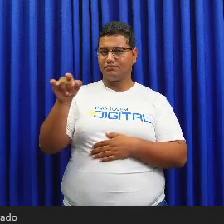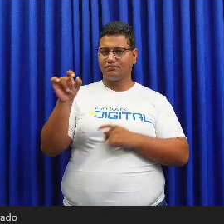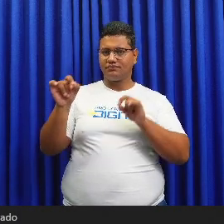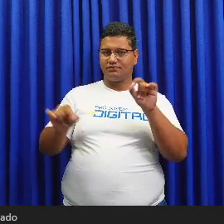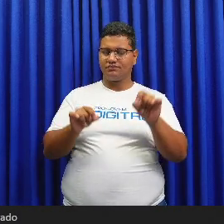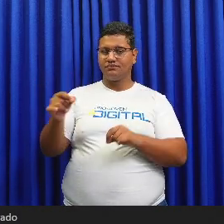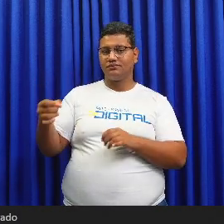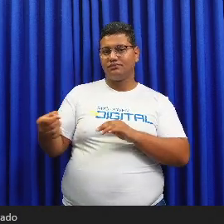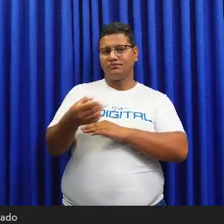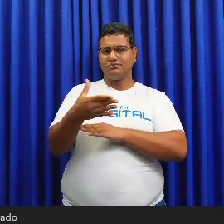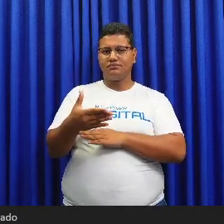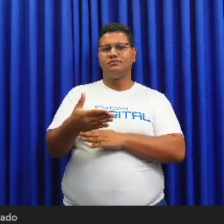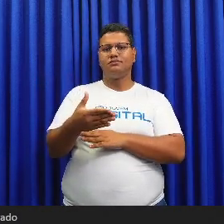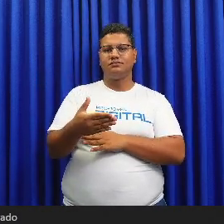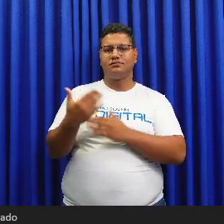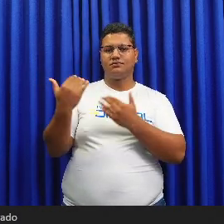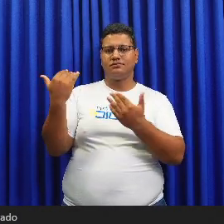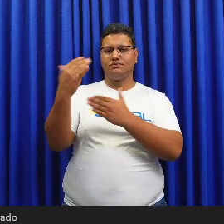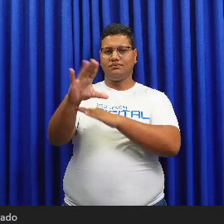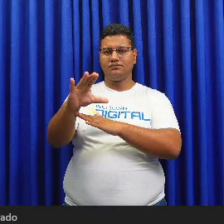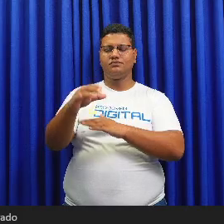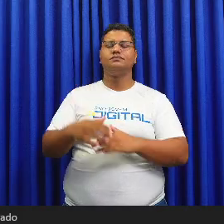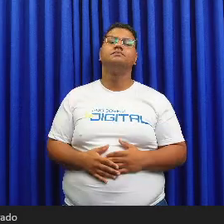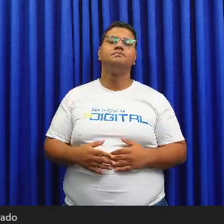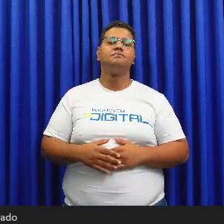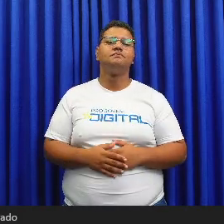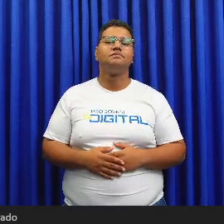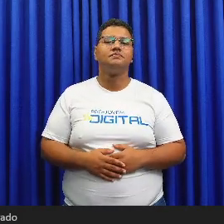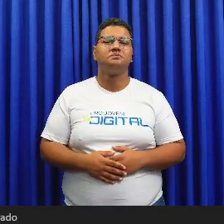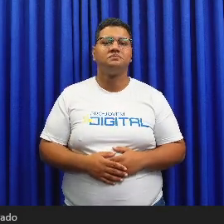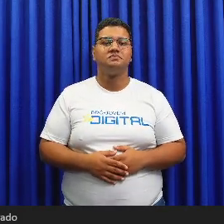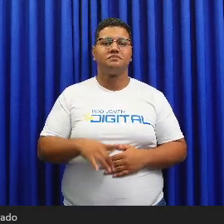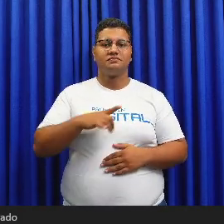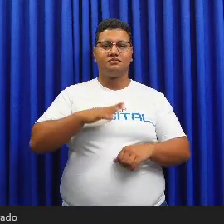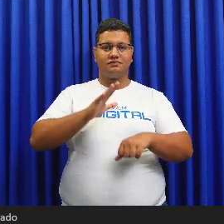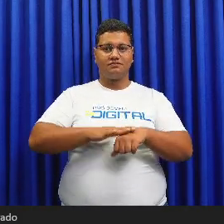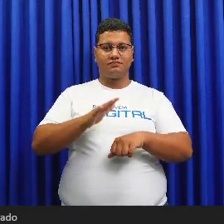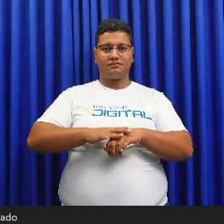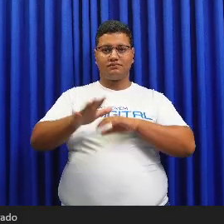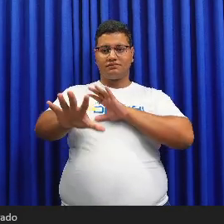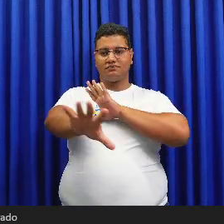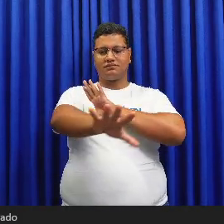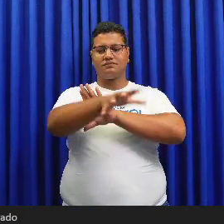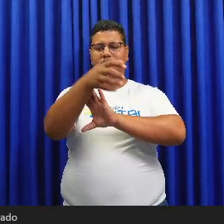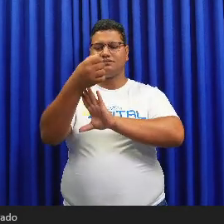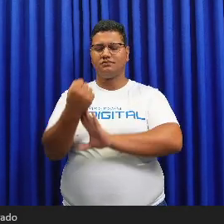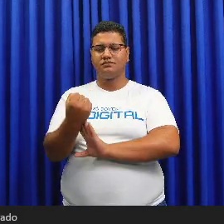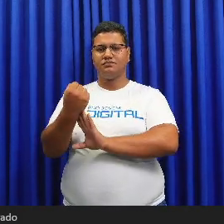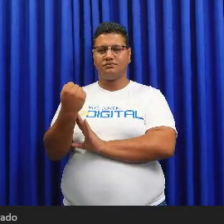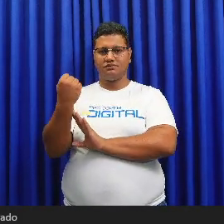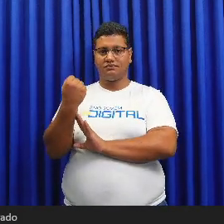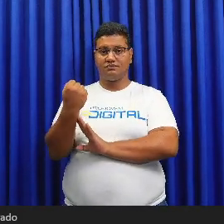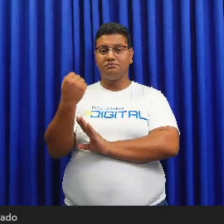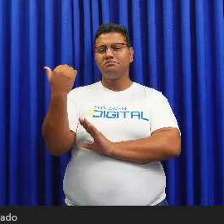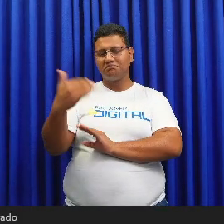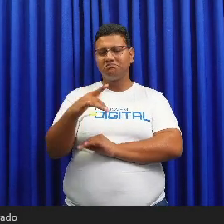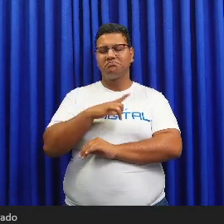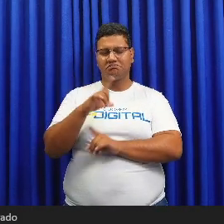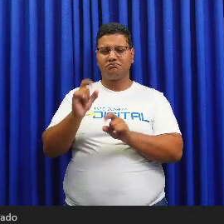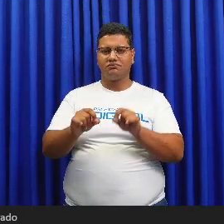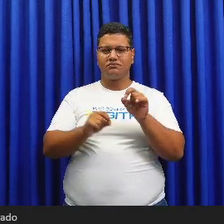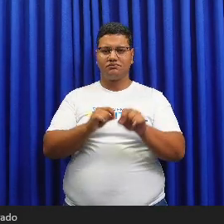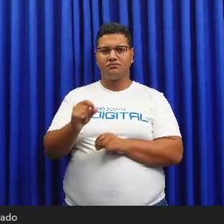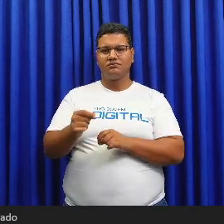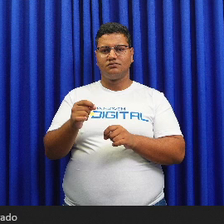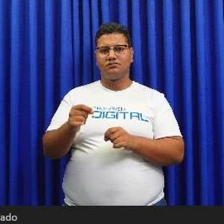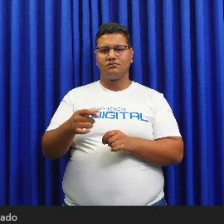em novo post. Você vai pegar um post, select file, que já está aí. Você pode